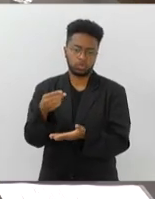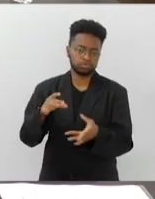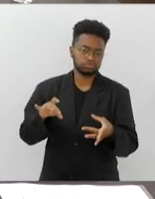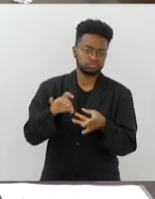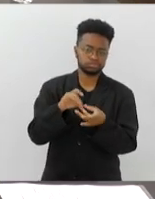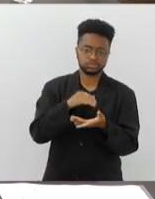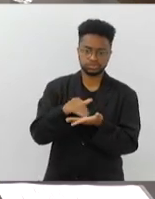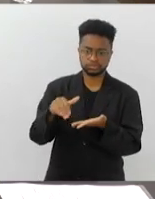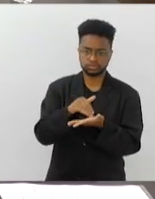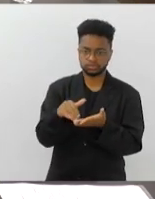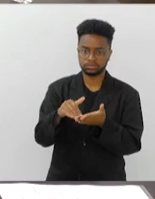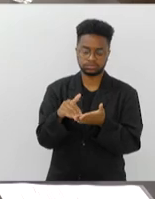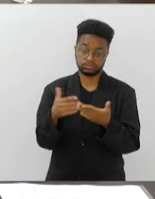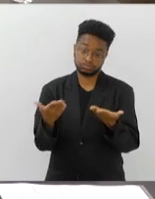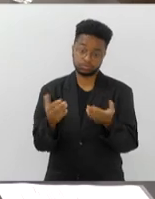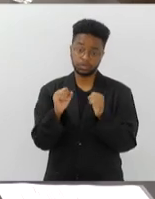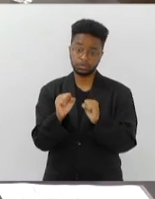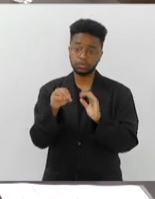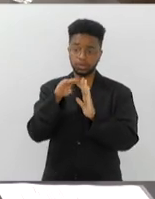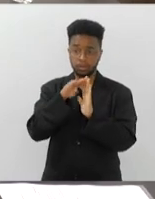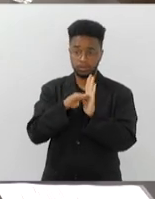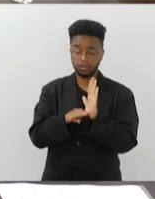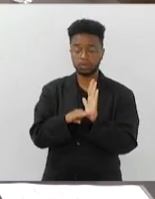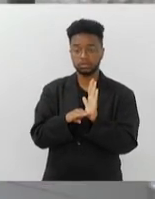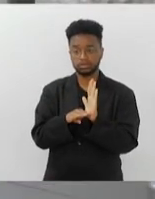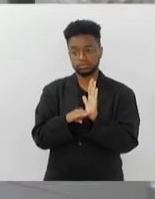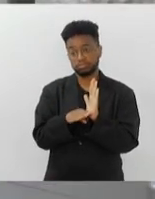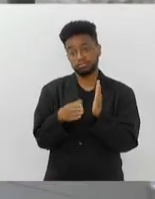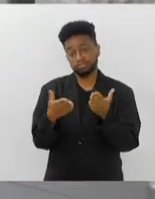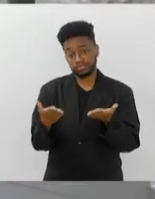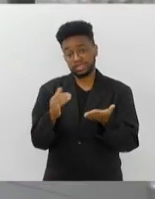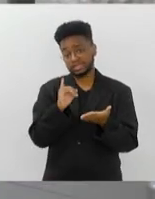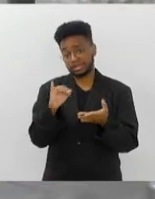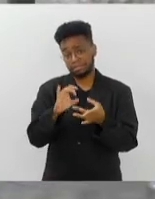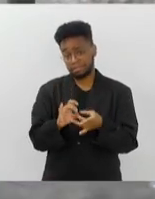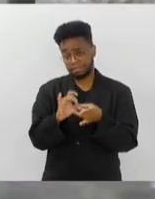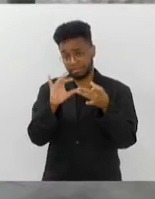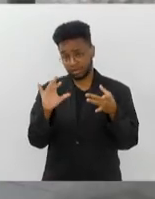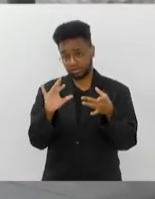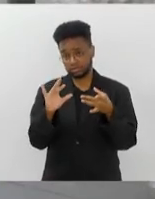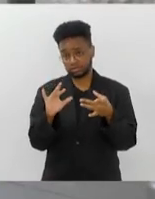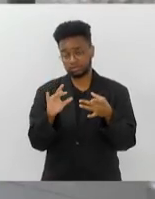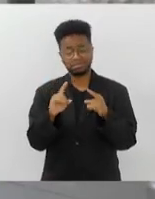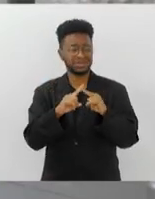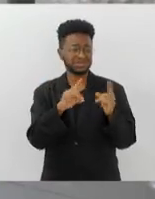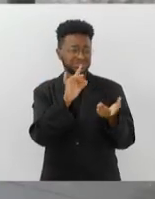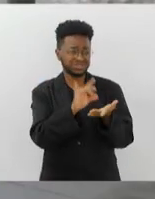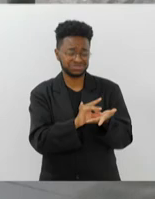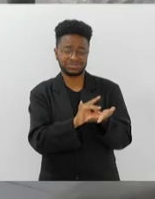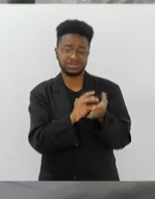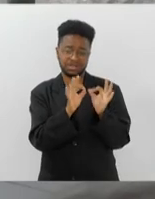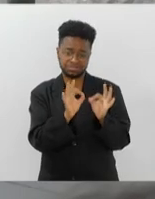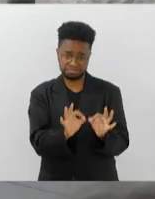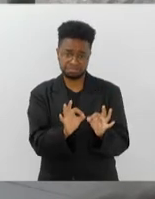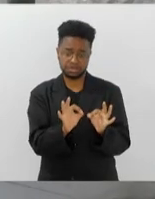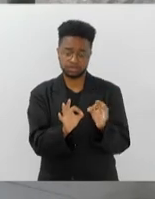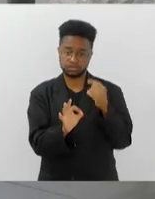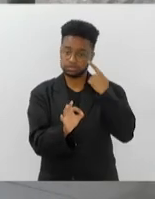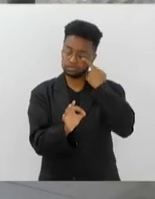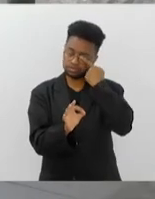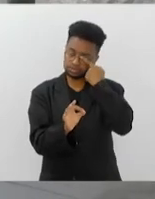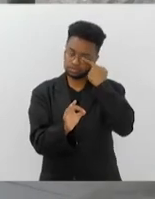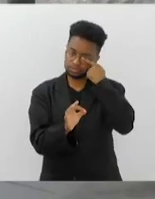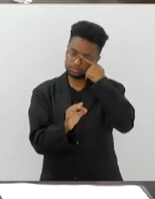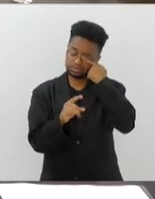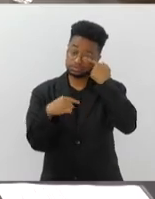Na Secretaria de Educação. Poderia ser um programa. Um programa. Se Vossa Excelência me permitir. Mas, de verdade, deputado Mink, a gente tem feito